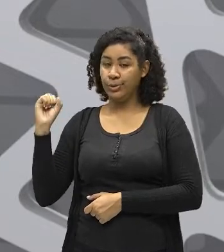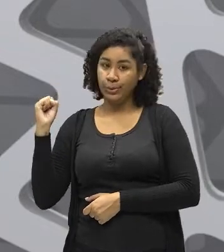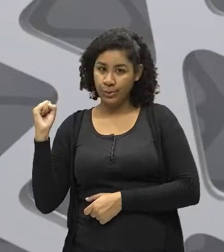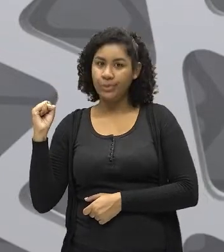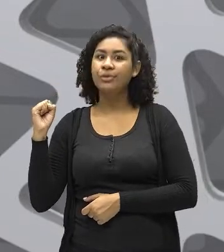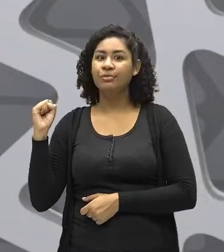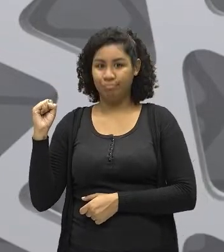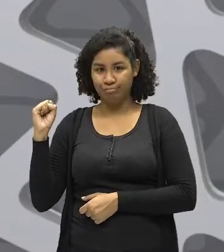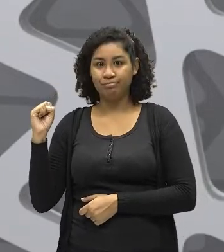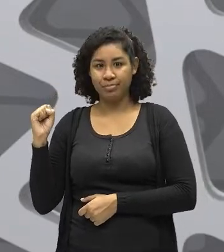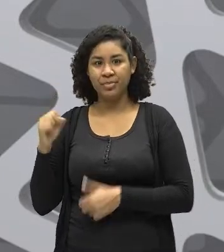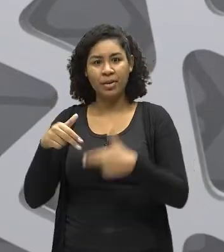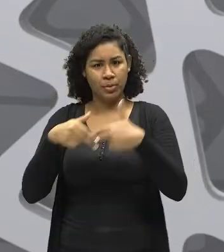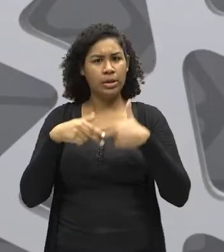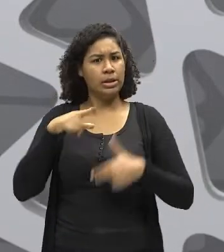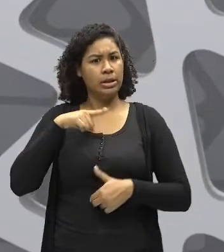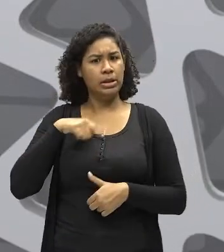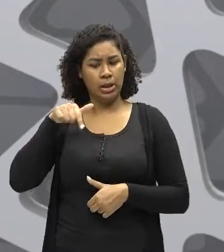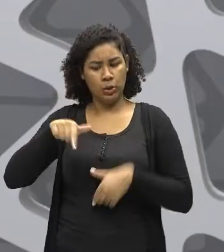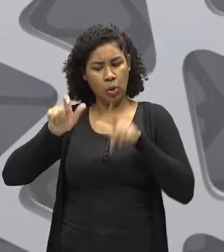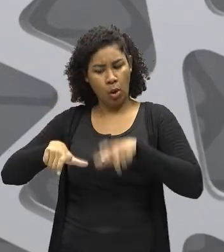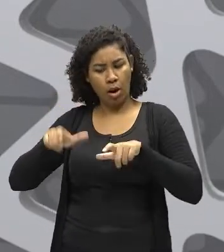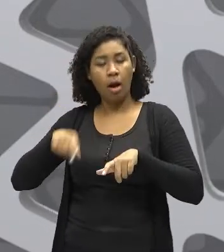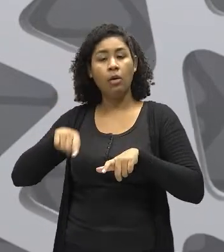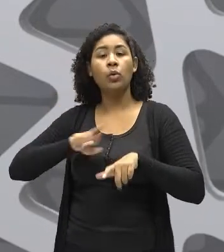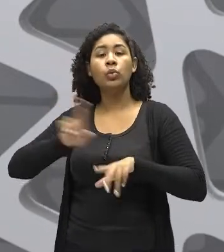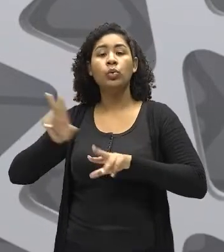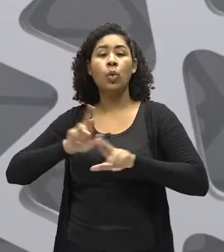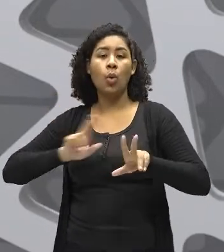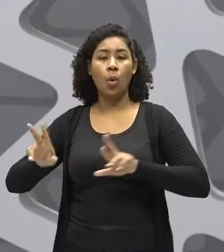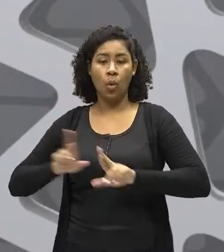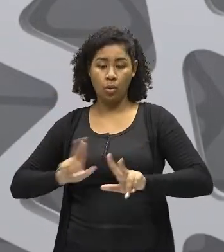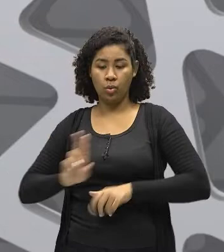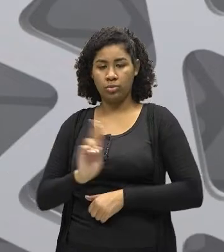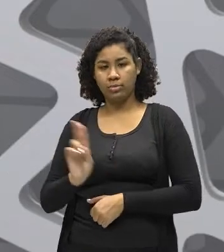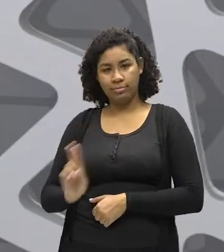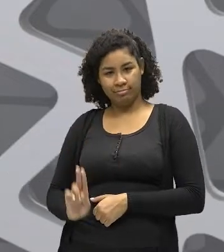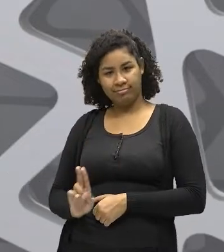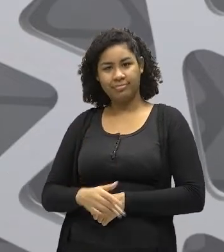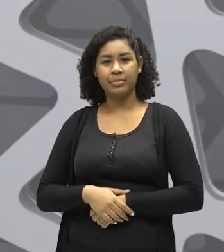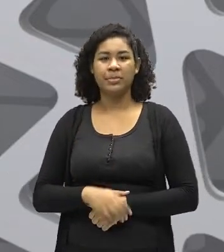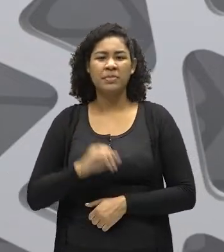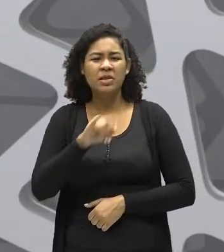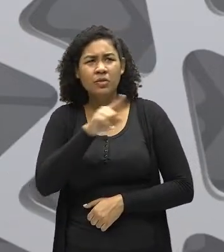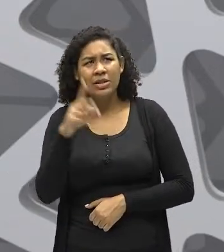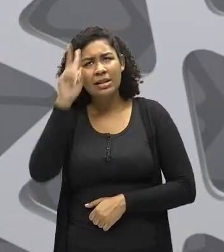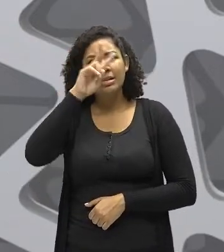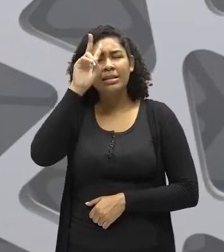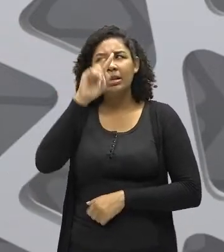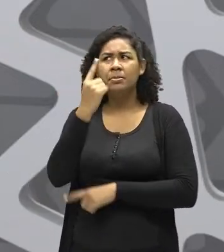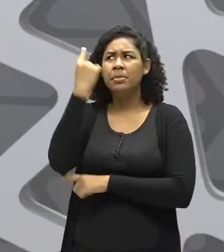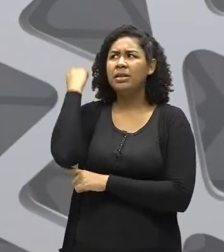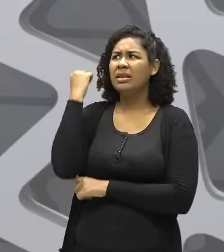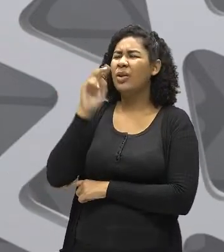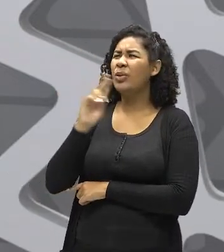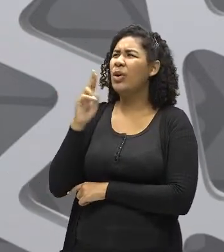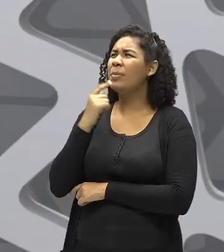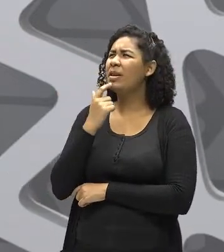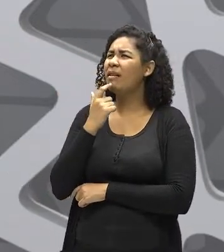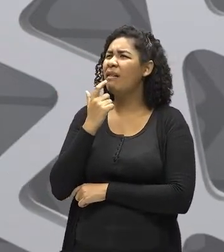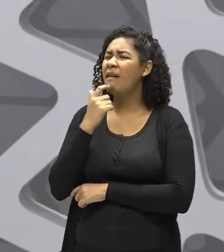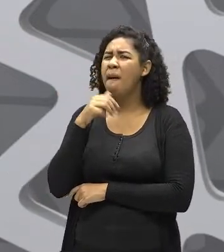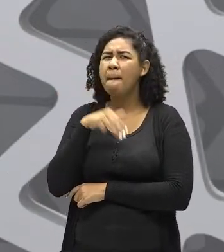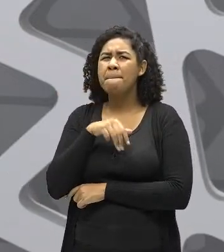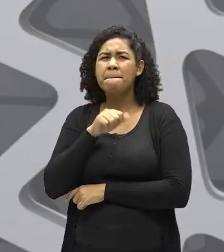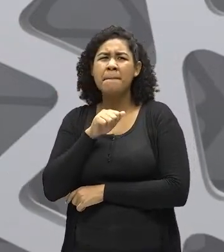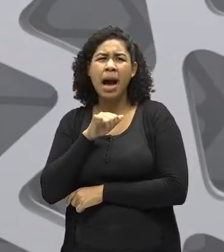outros nomes. Se vocês lembrarem, professores, falem depois. Mas eu acho que era Mariuá, Mamirauá, não estou